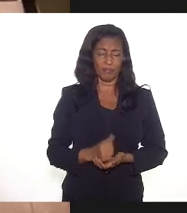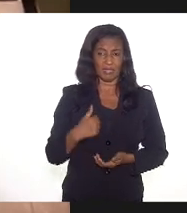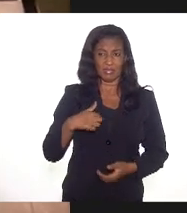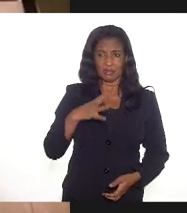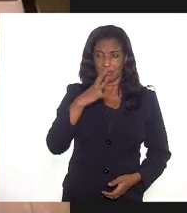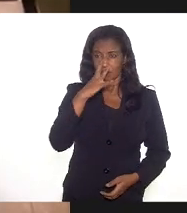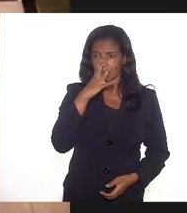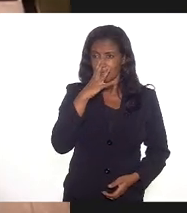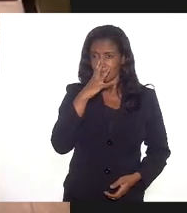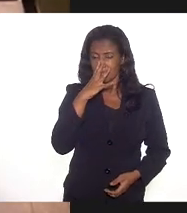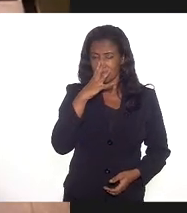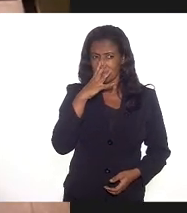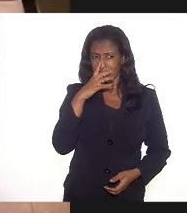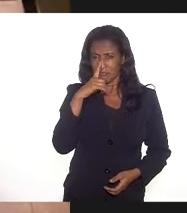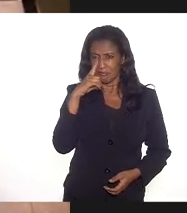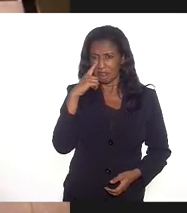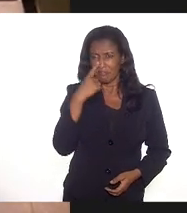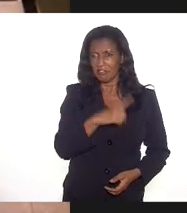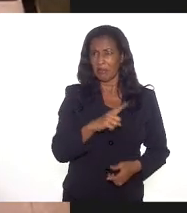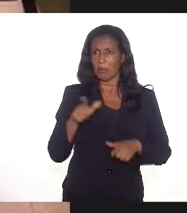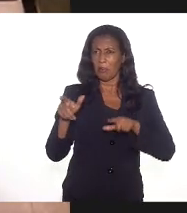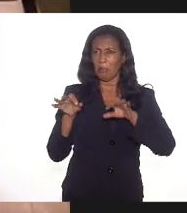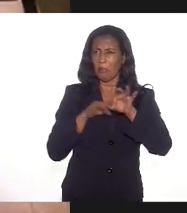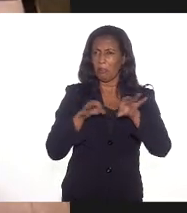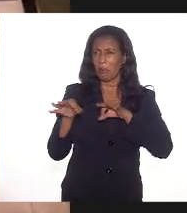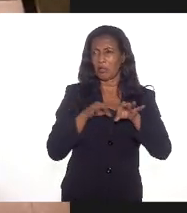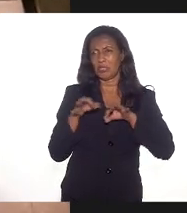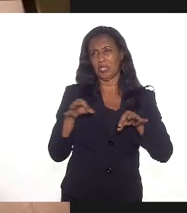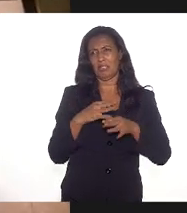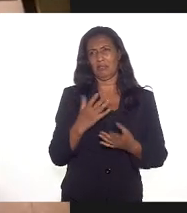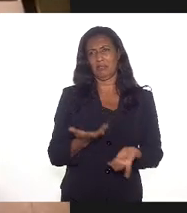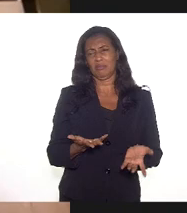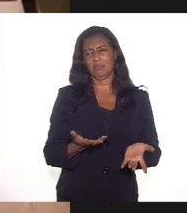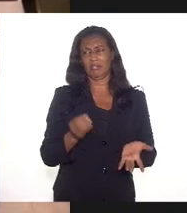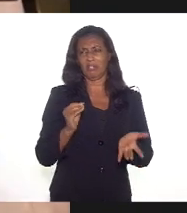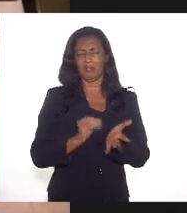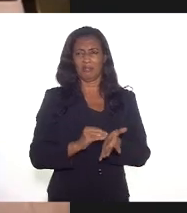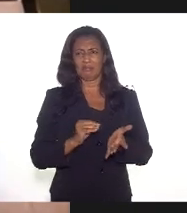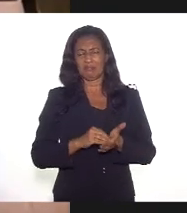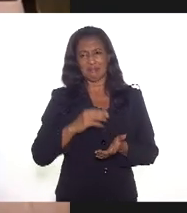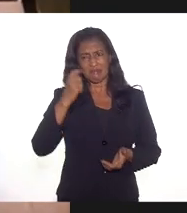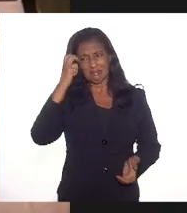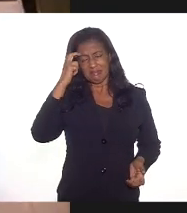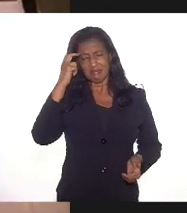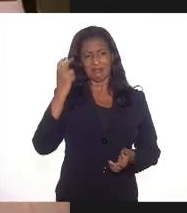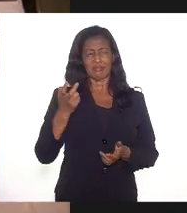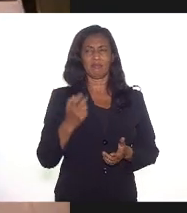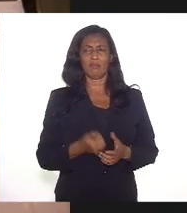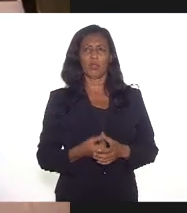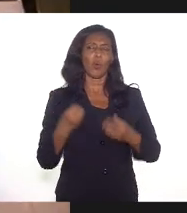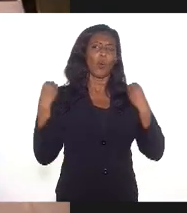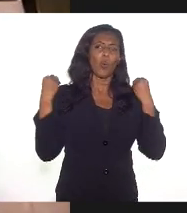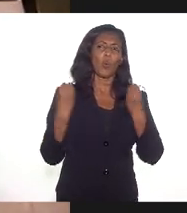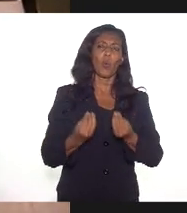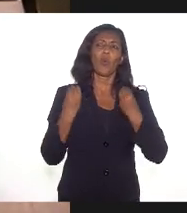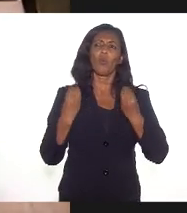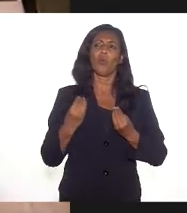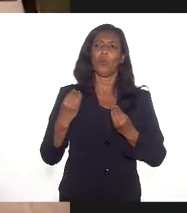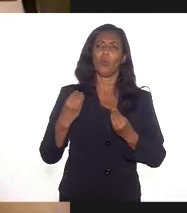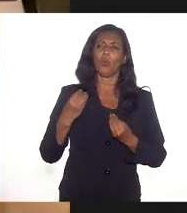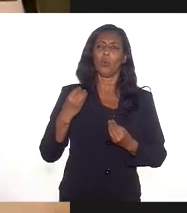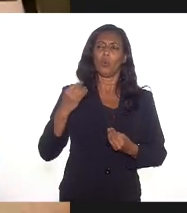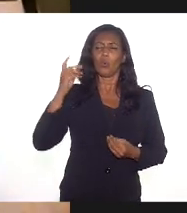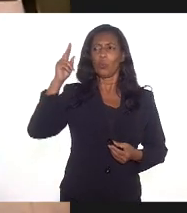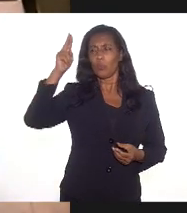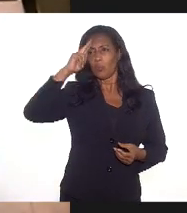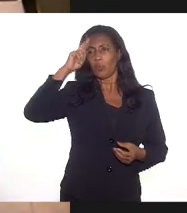de ver um projeto desse com tanta incoerência. Como que o policial vai filmar o